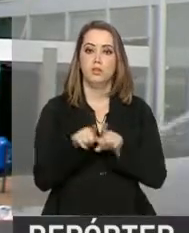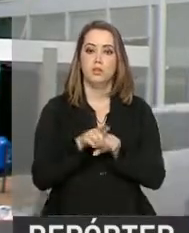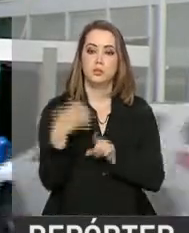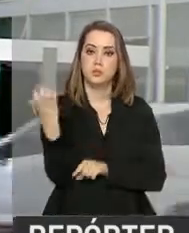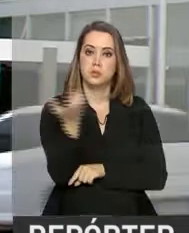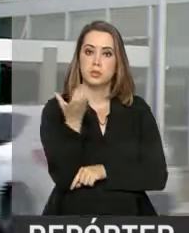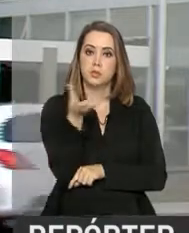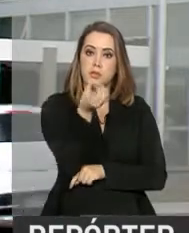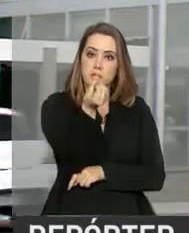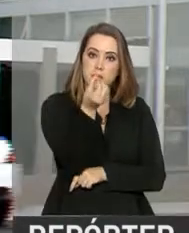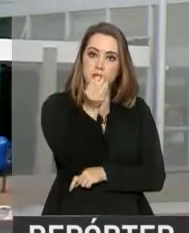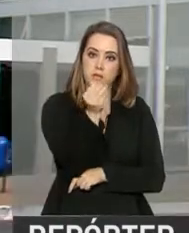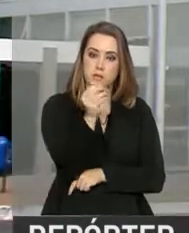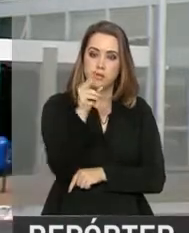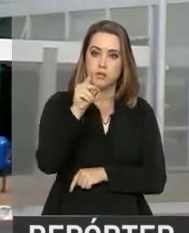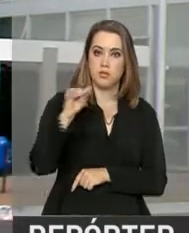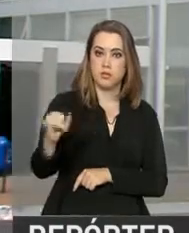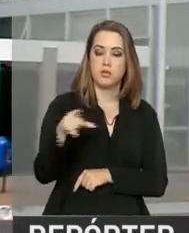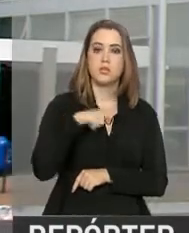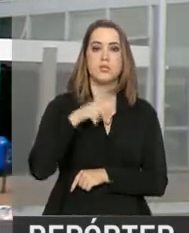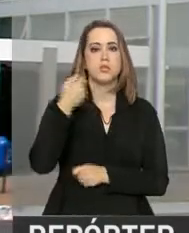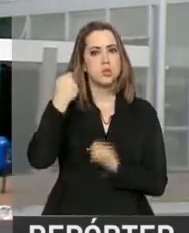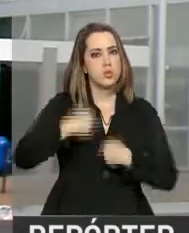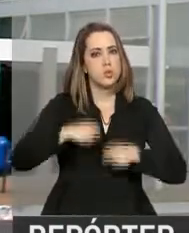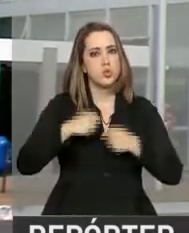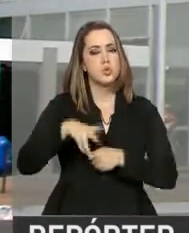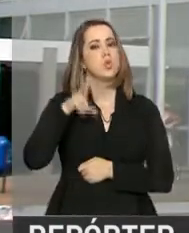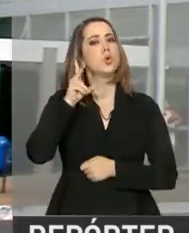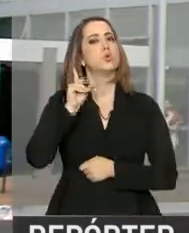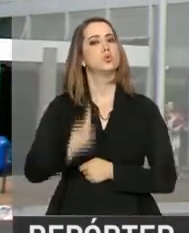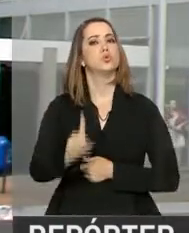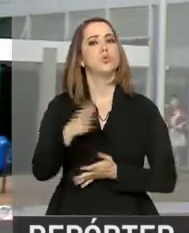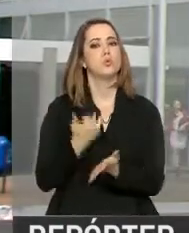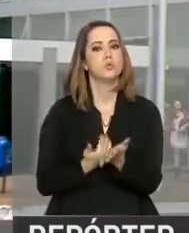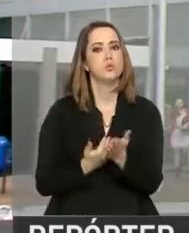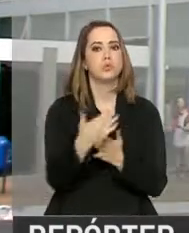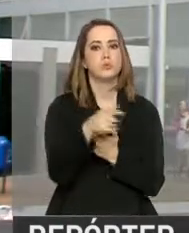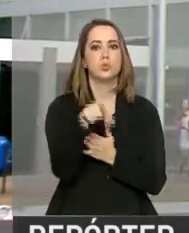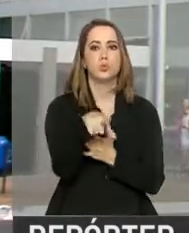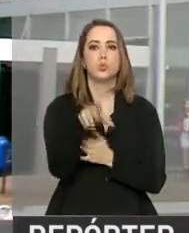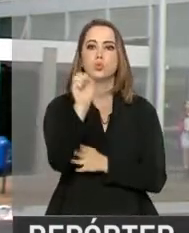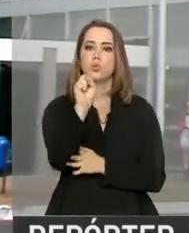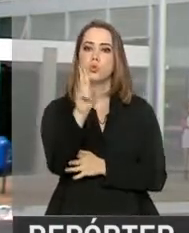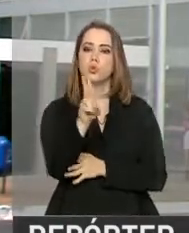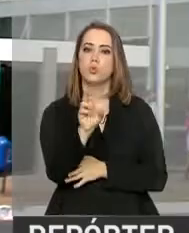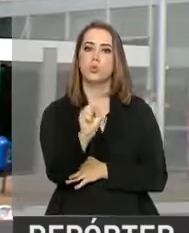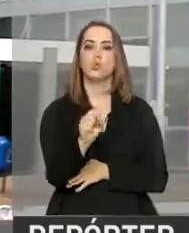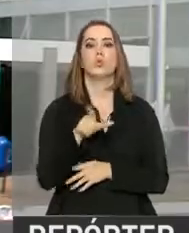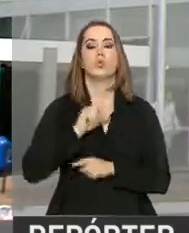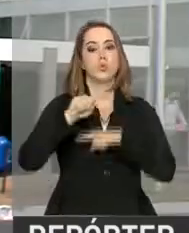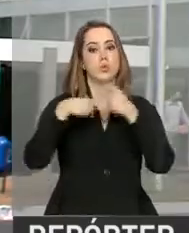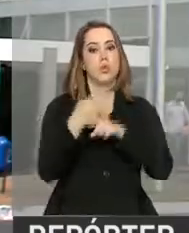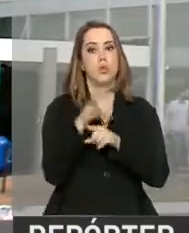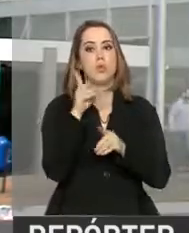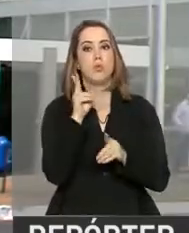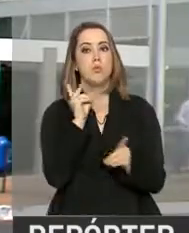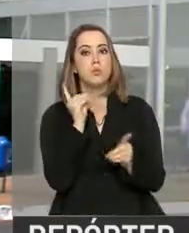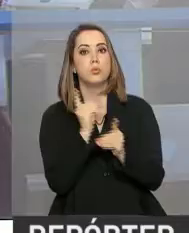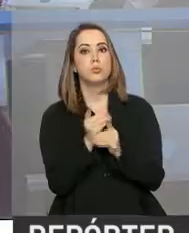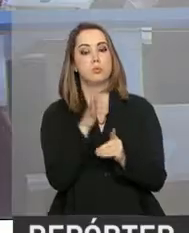estabelece que o paciente com câncer têm direito de começar o tratamento no sus até dois meses a partir do